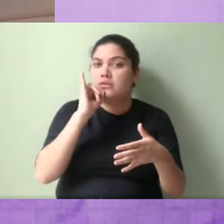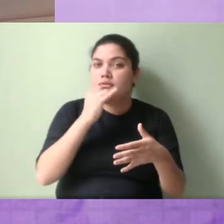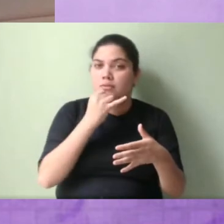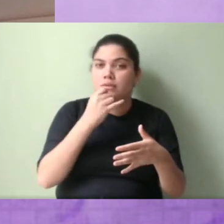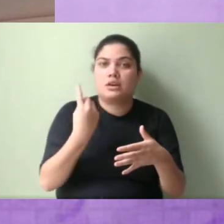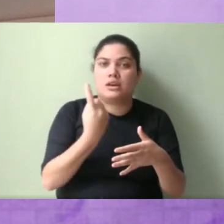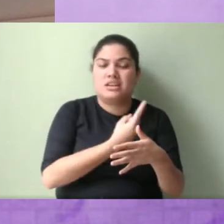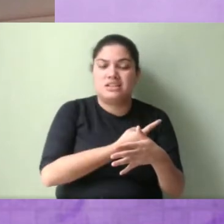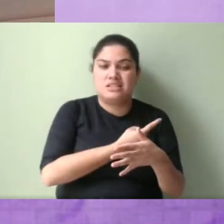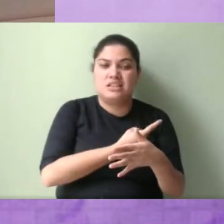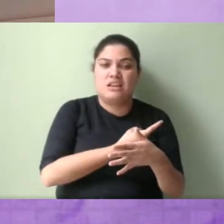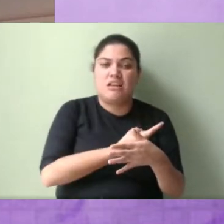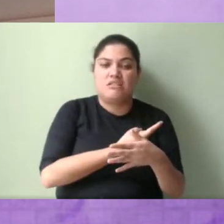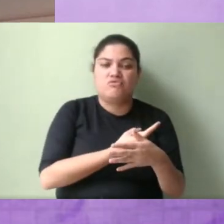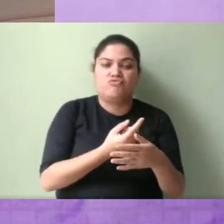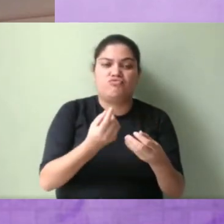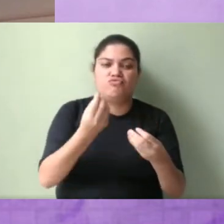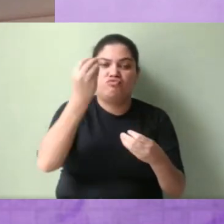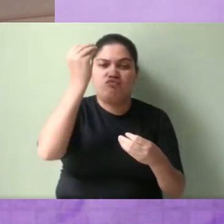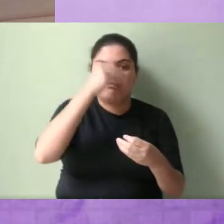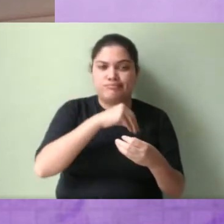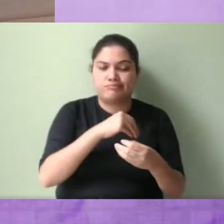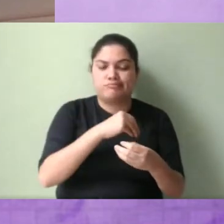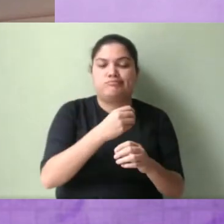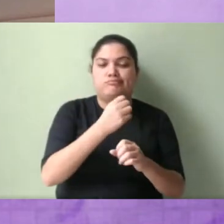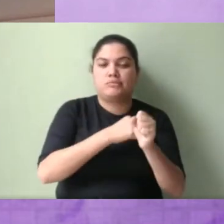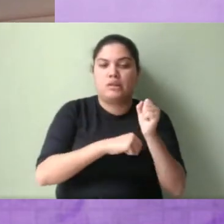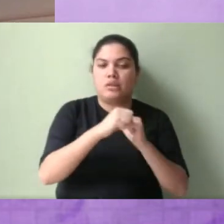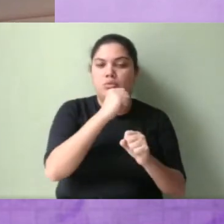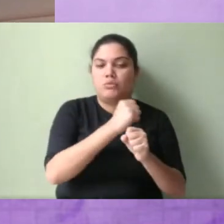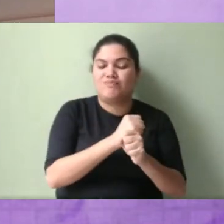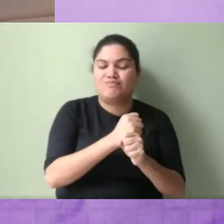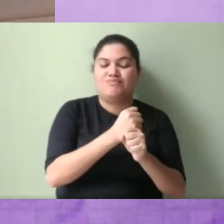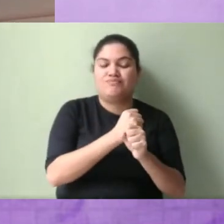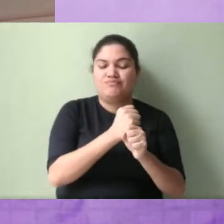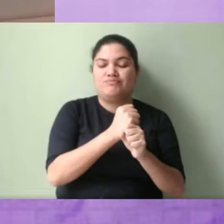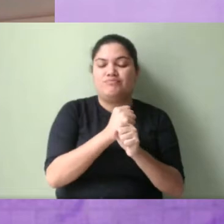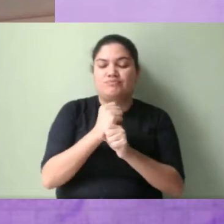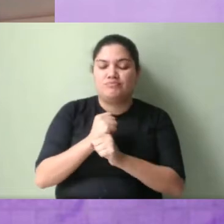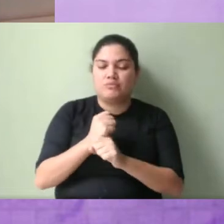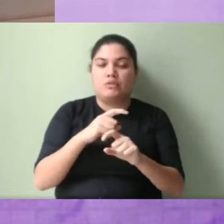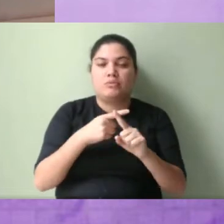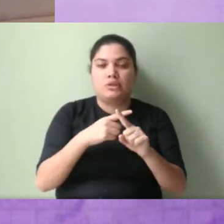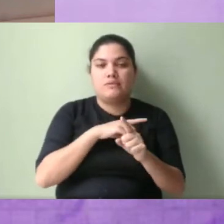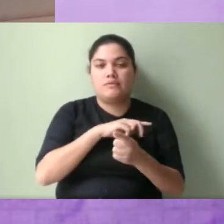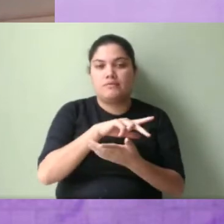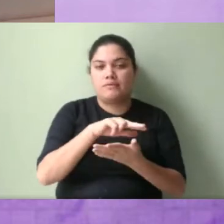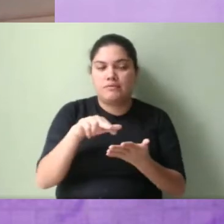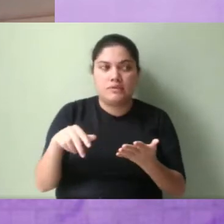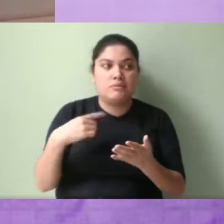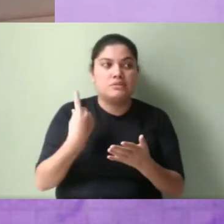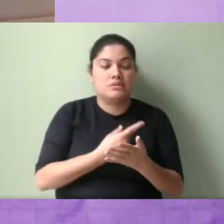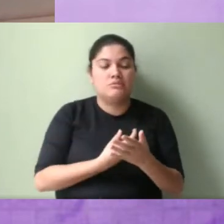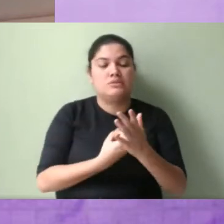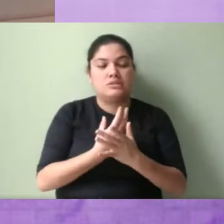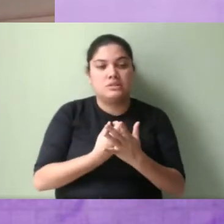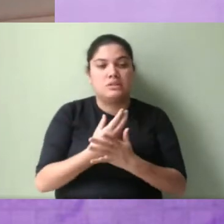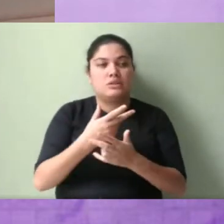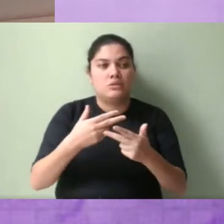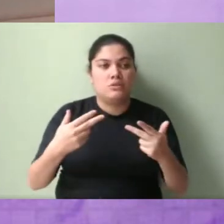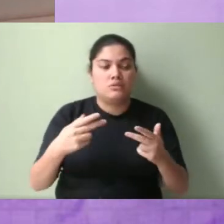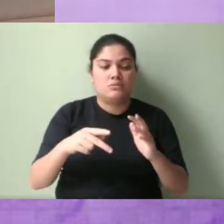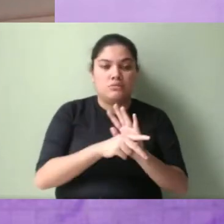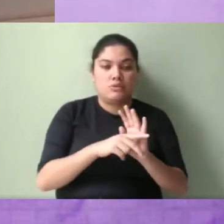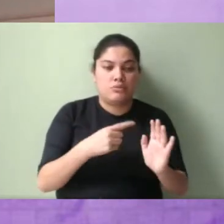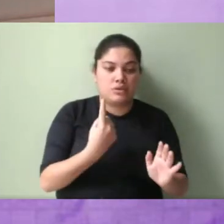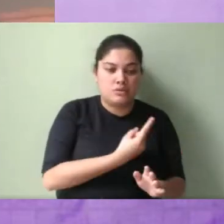que são importantes, tanto individualmente, subjetivamente, quanto coletivos. Infelizmente, a gente regrediu umas casas aí nesses